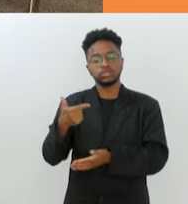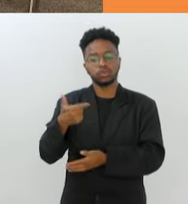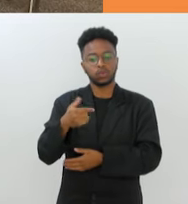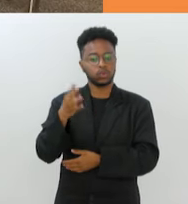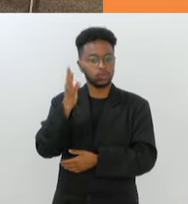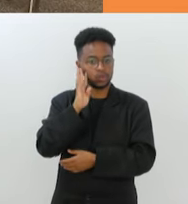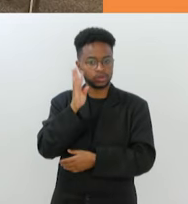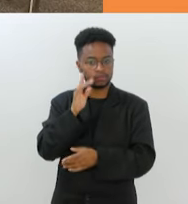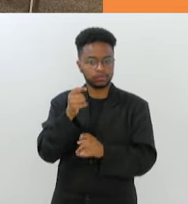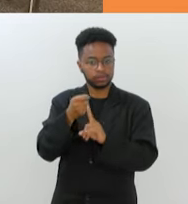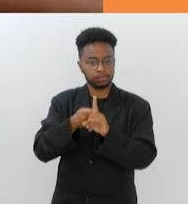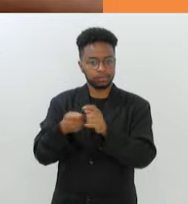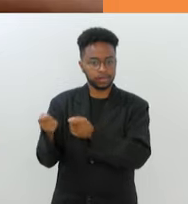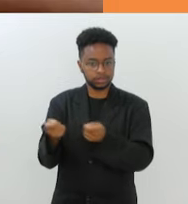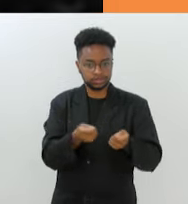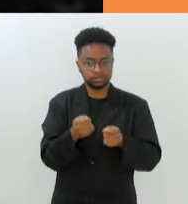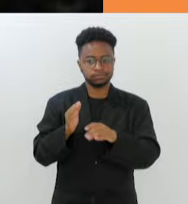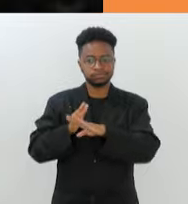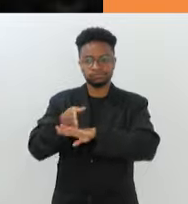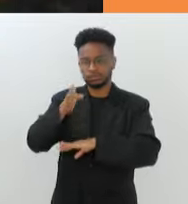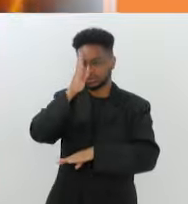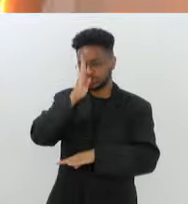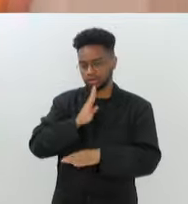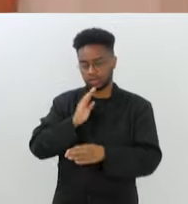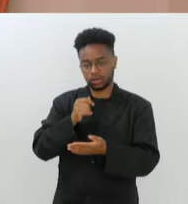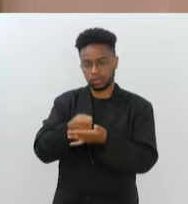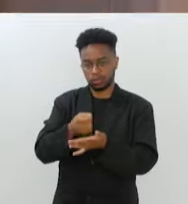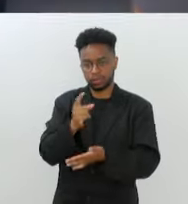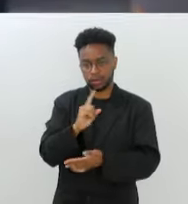mês, com entrada gratuita.